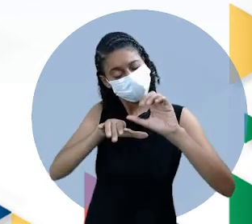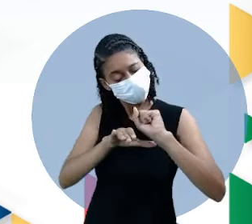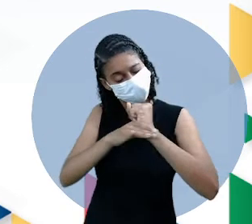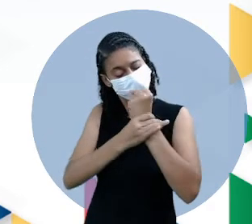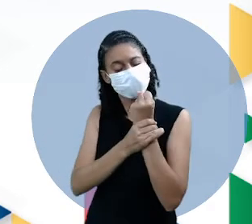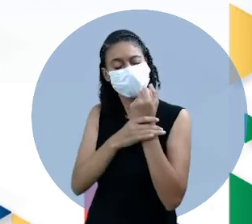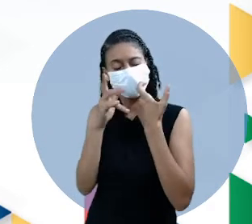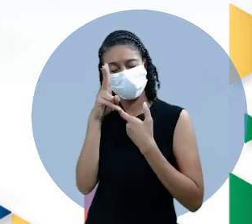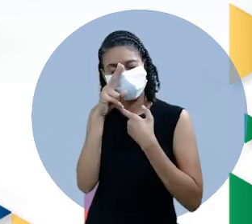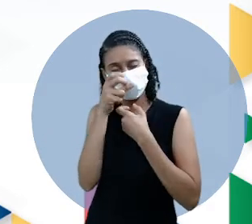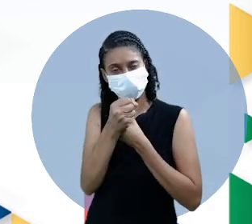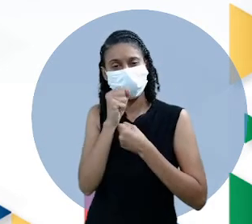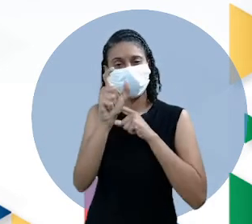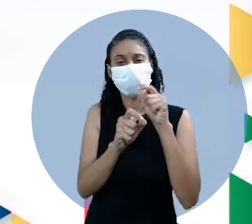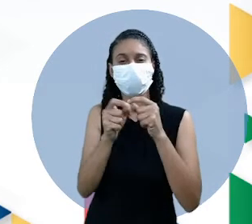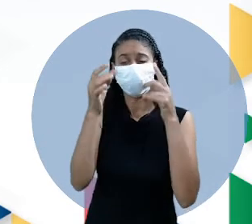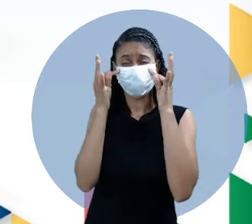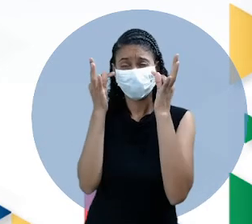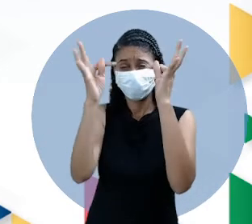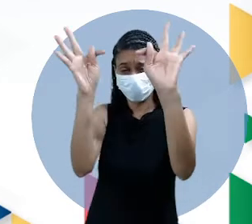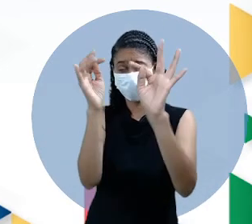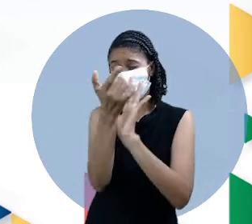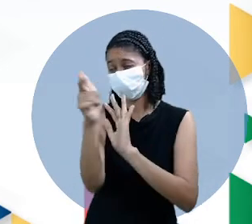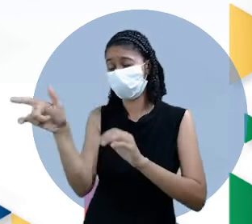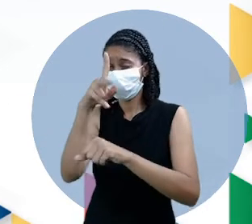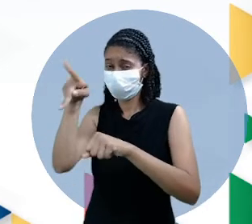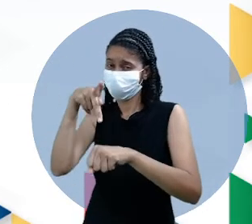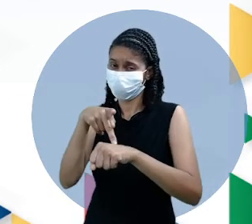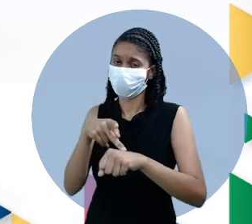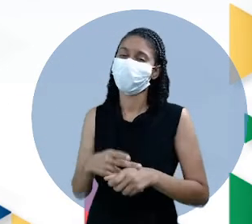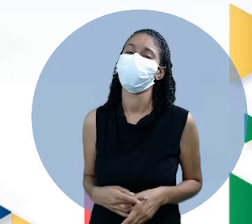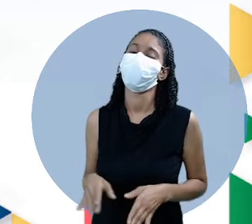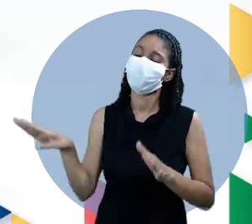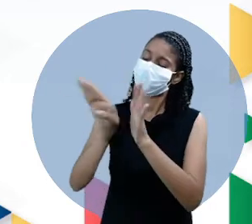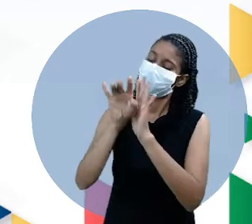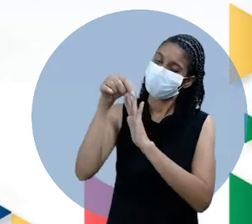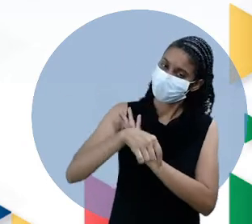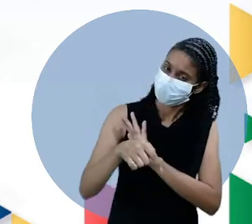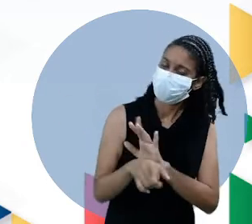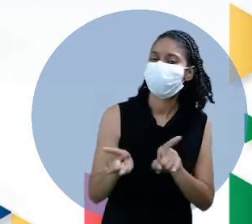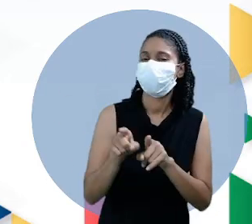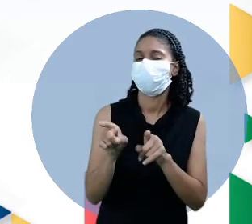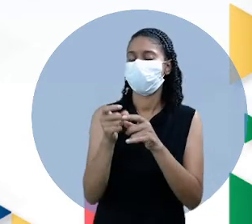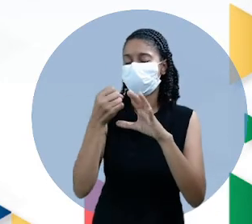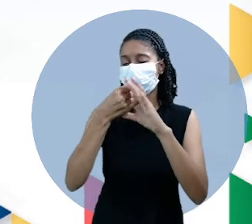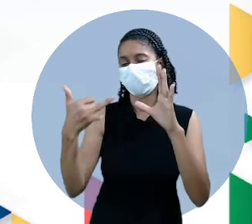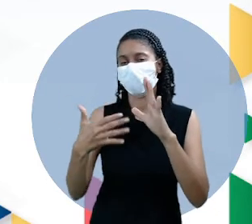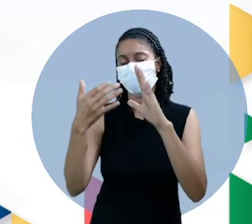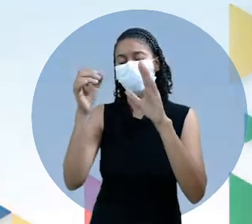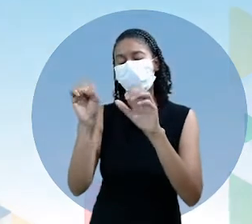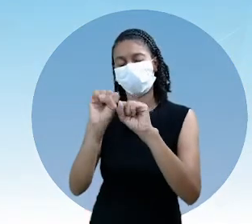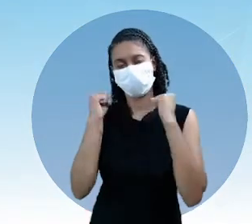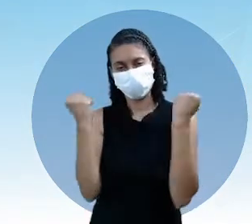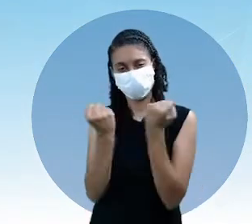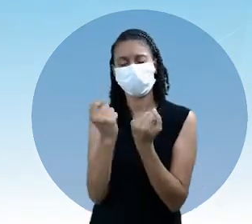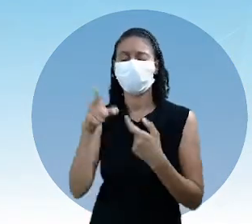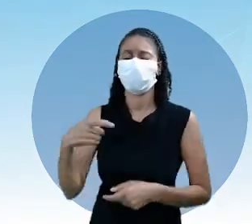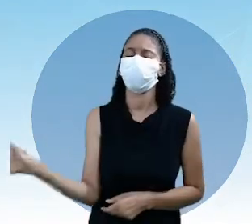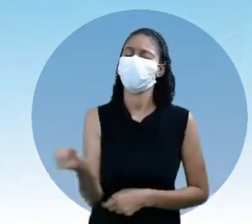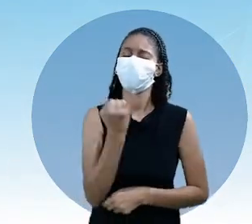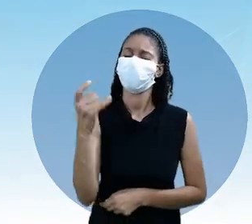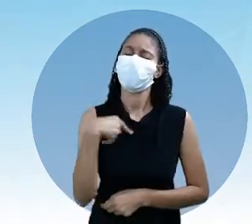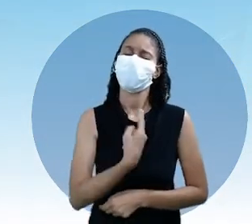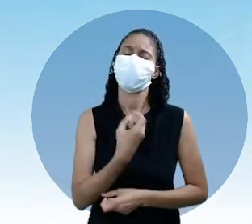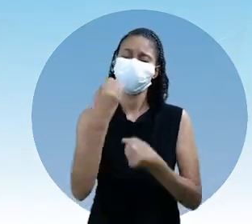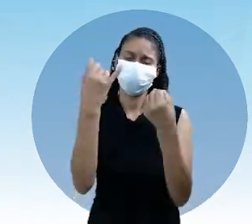da tecnologia vinda de fora. Também vamos ter alguns aspectos sociais que vão ser relevantes a gente abordar aqui, que